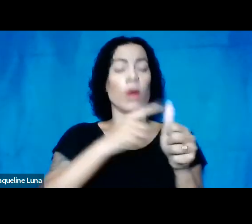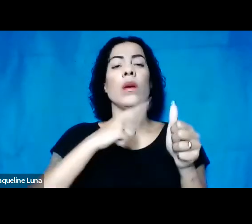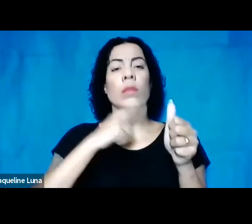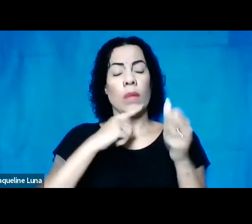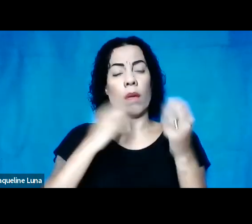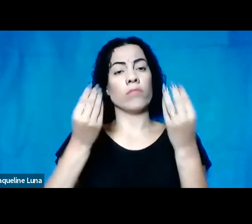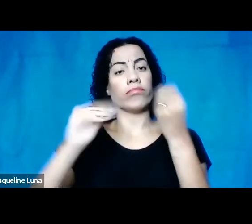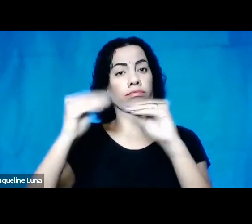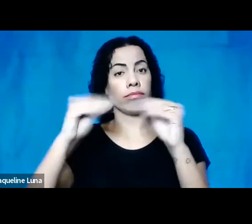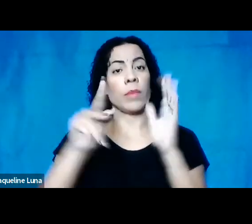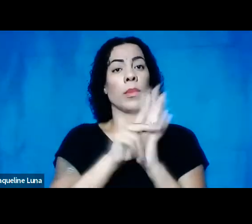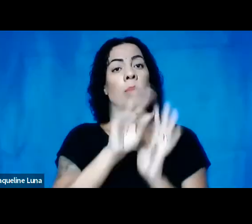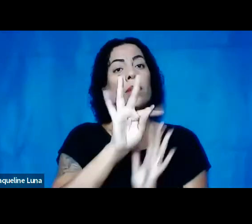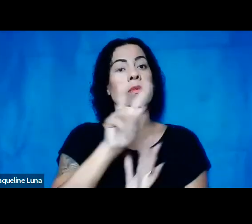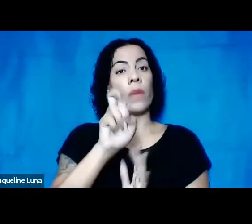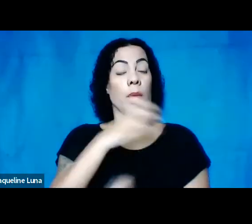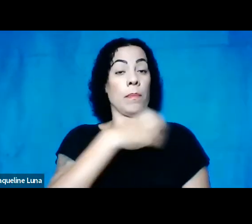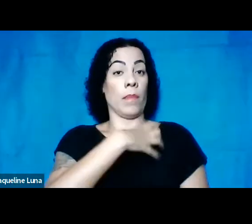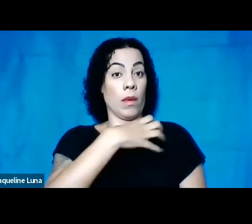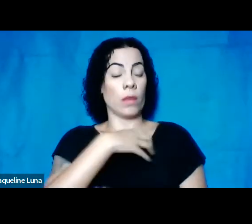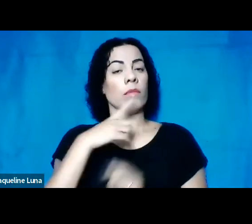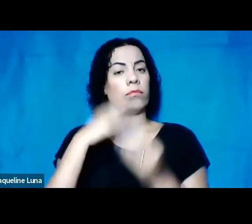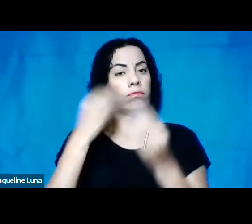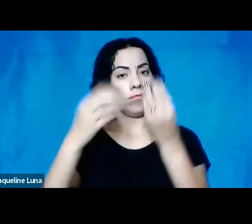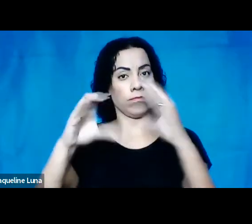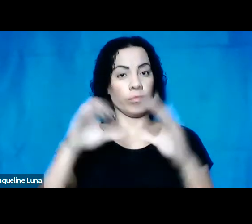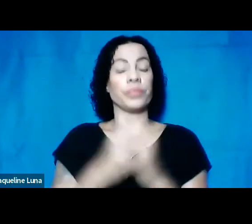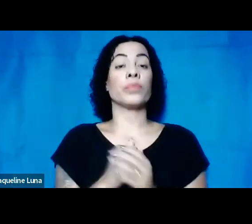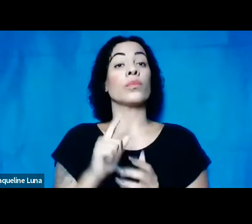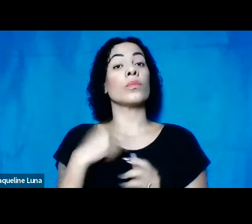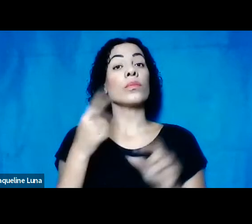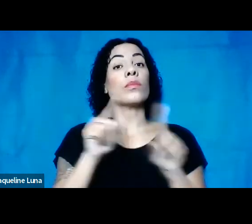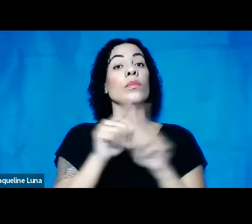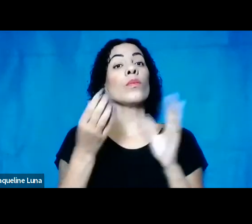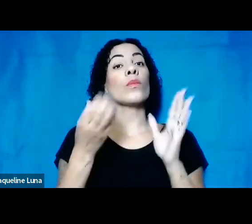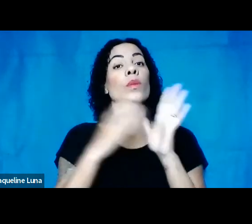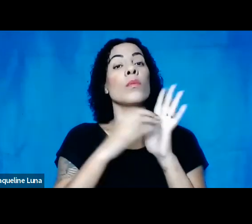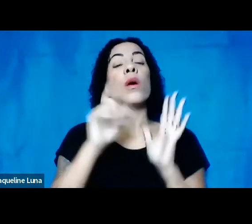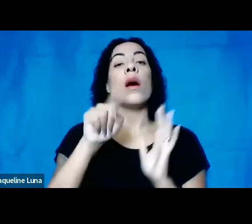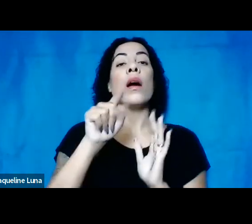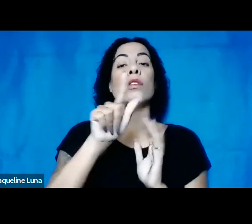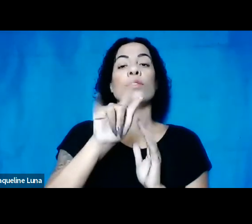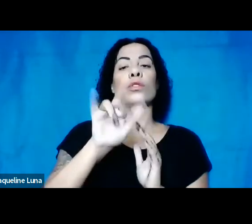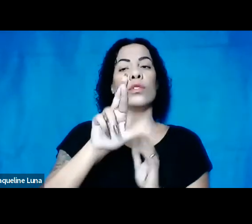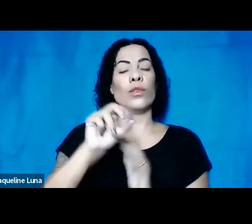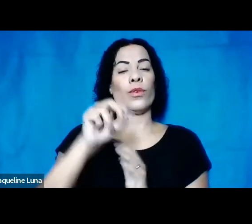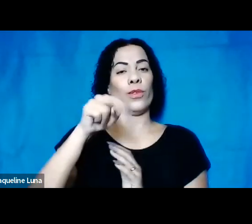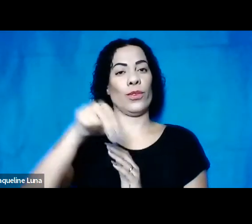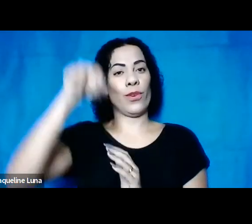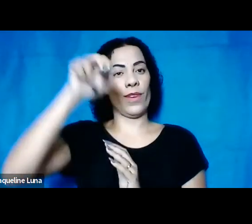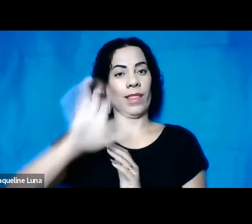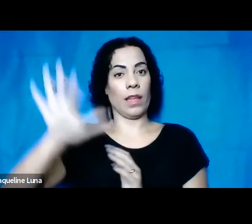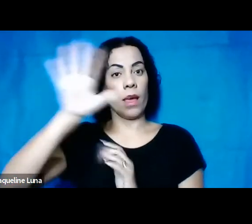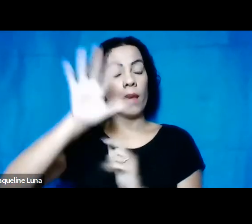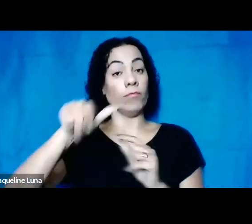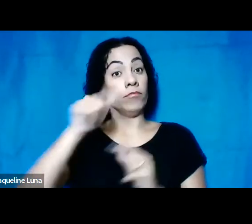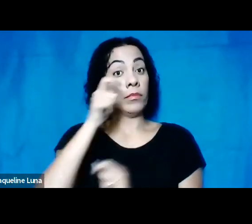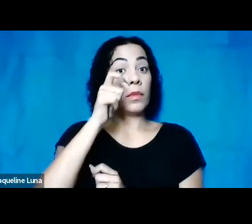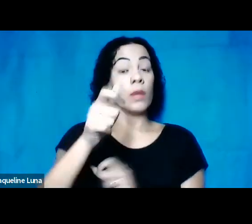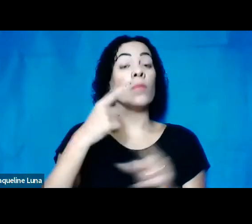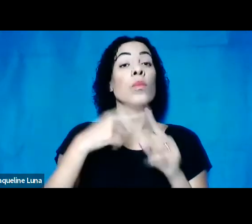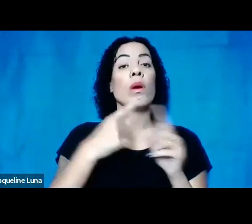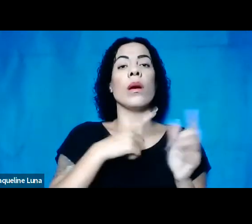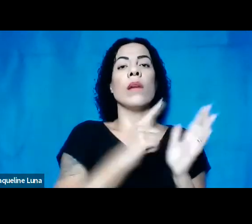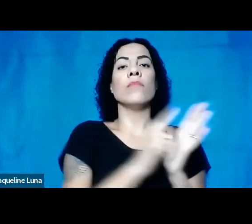Bahia. E, assim, lançamos o Giro Nordeste, que é um programa muito interessante, porque ele é feito com jornalistas das